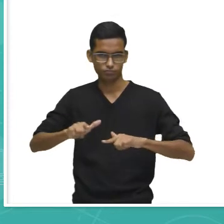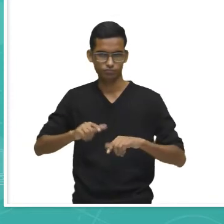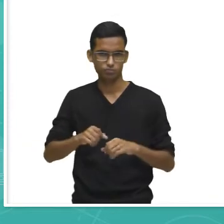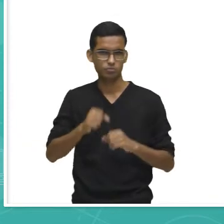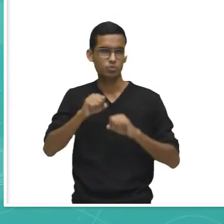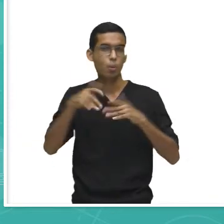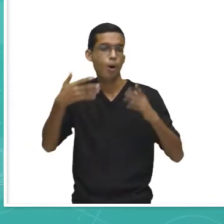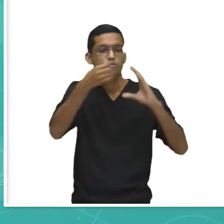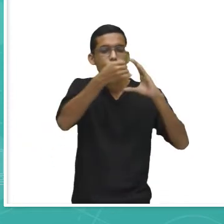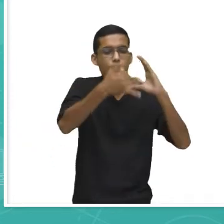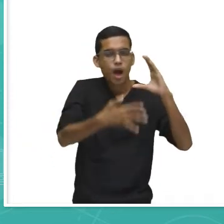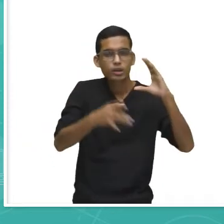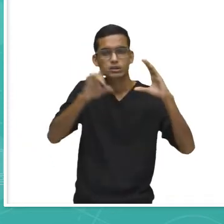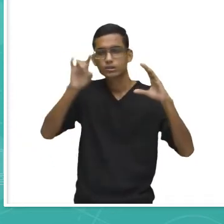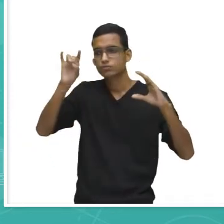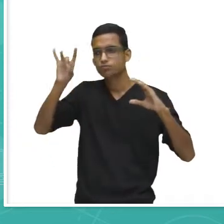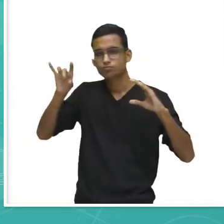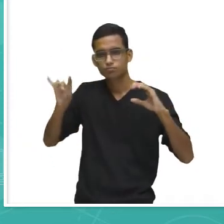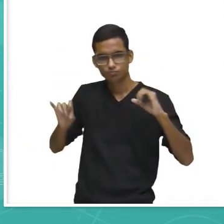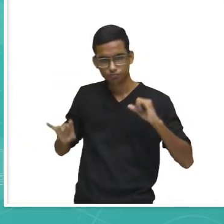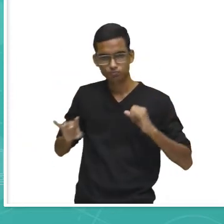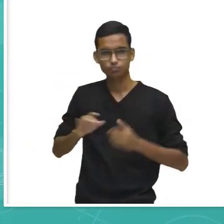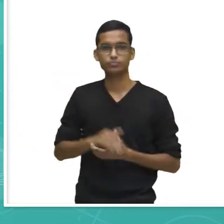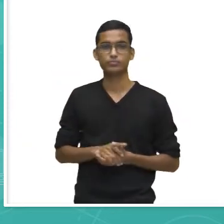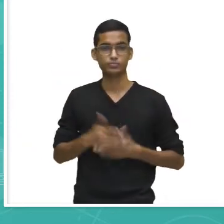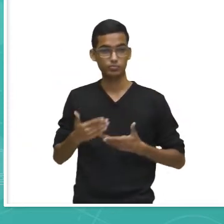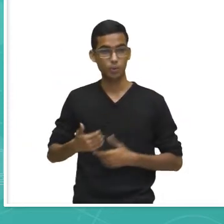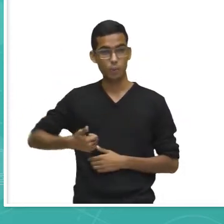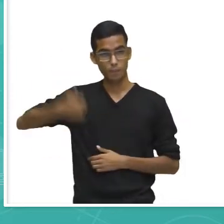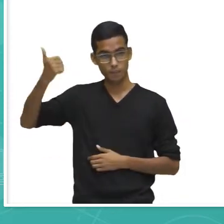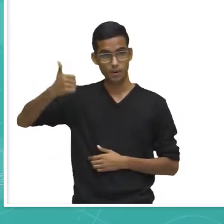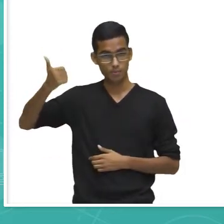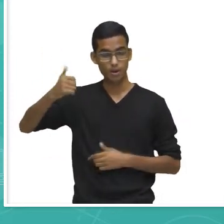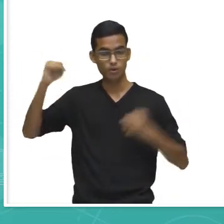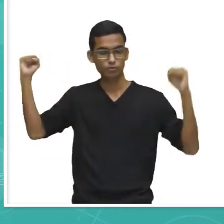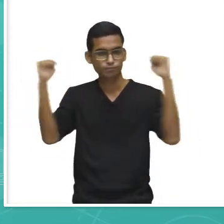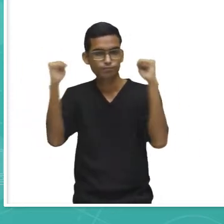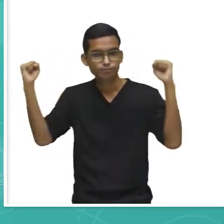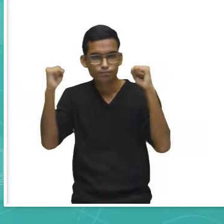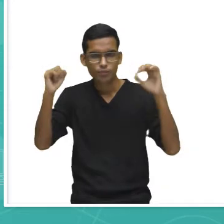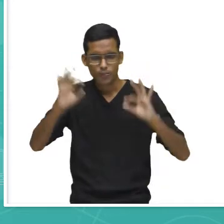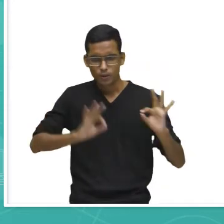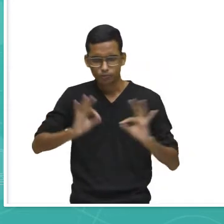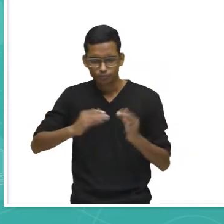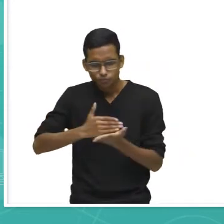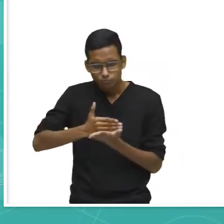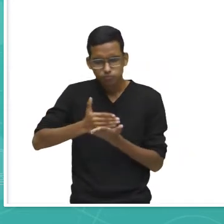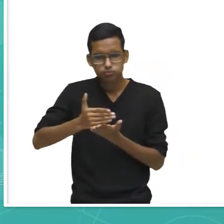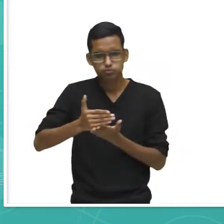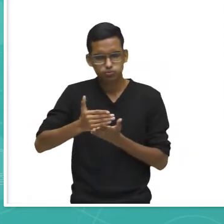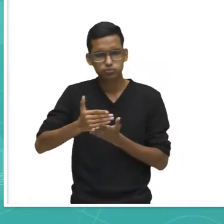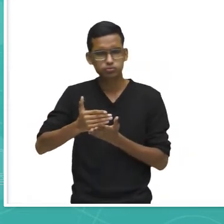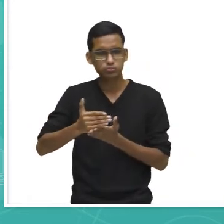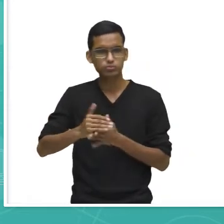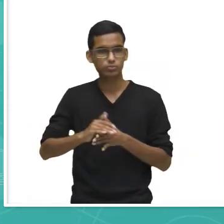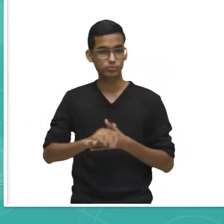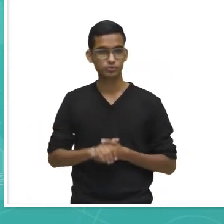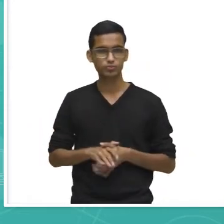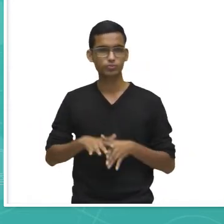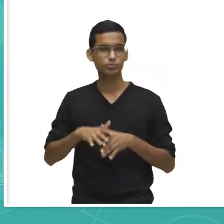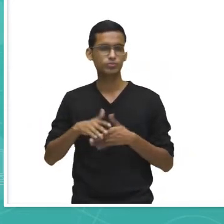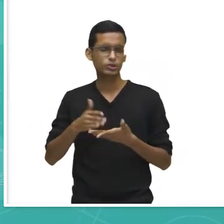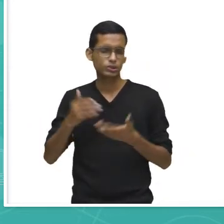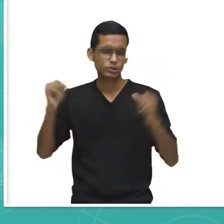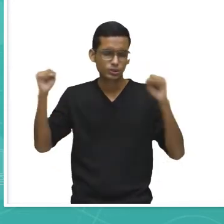três. Então, primeiro, começando pela ginástica preparatória. Quando é que ela é uma ginástica laboral preparatória? Quando ela é feita